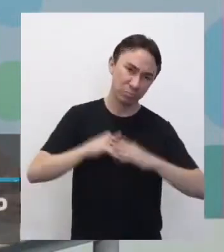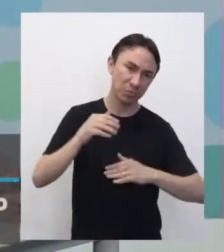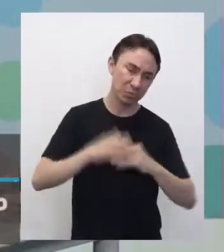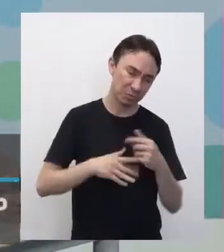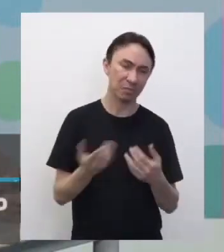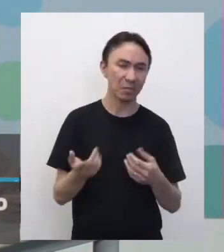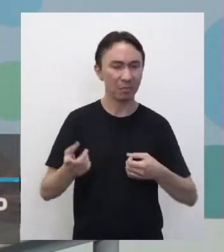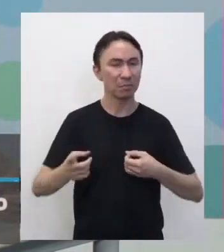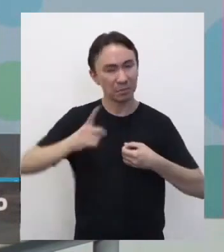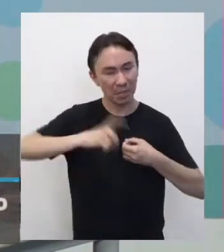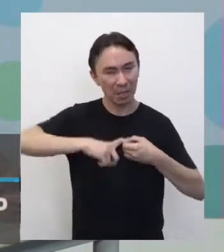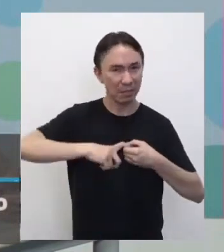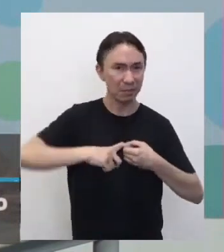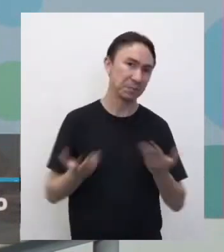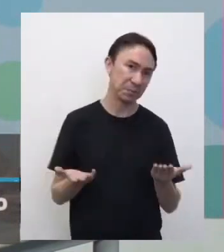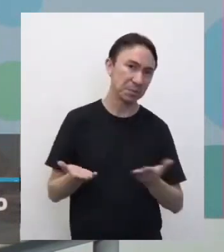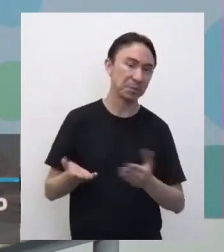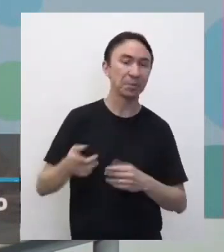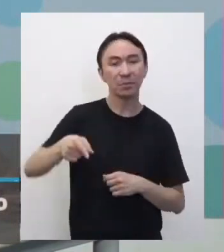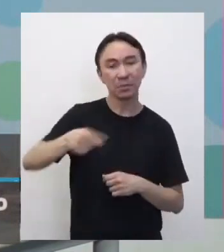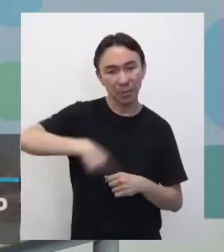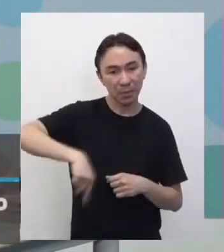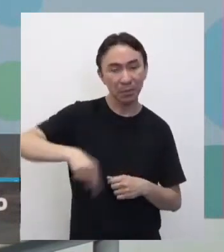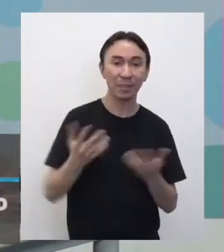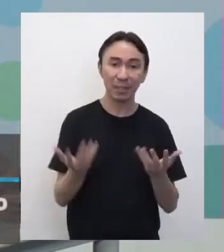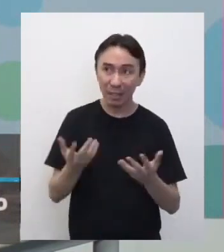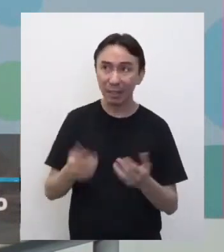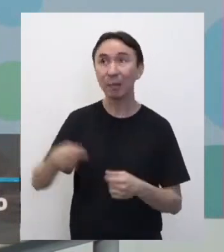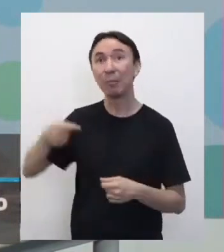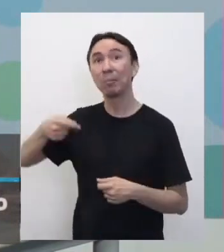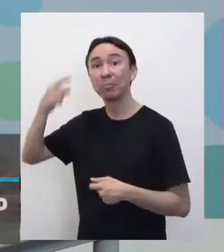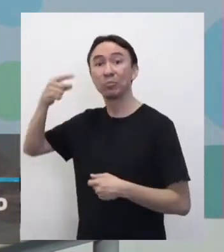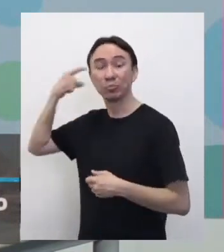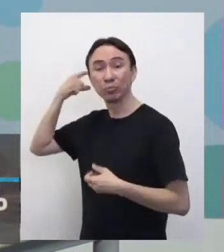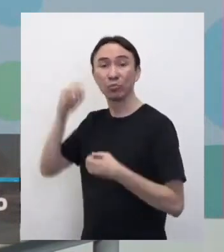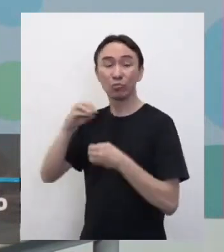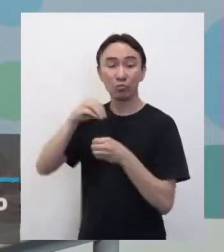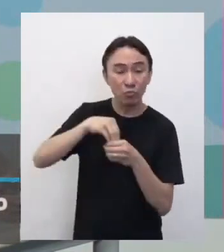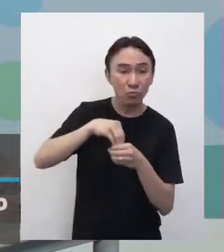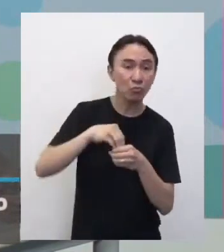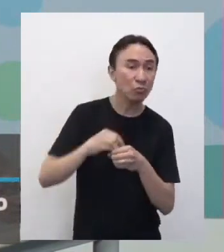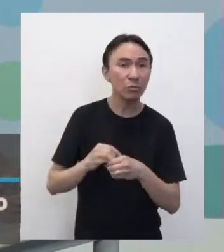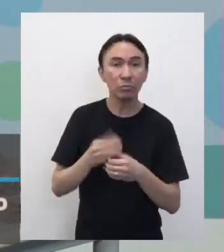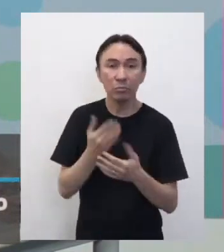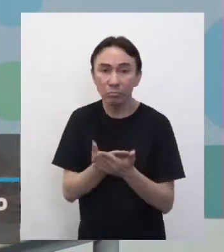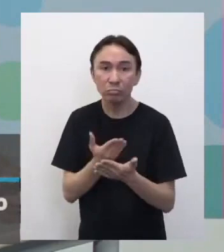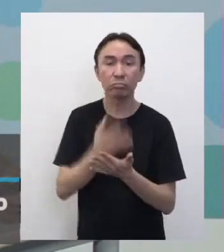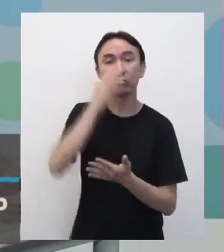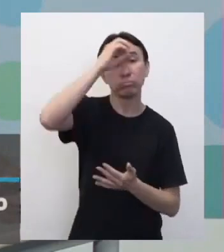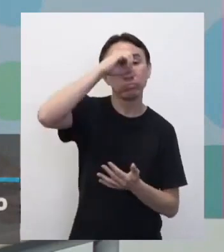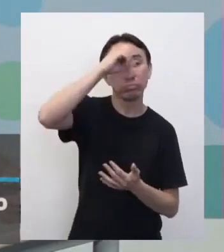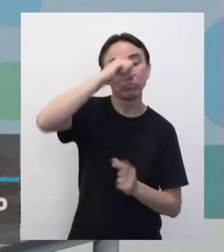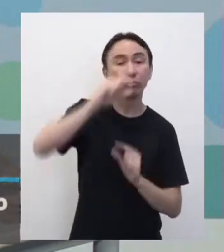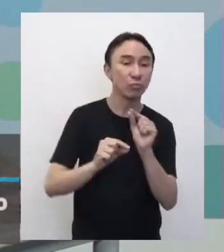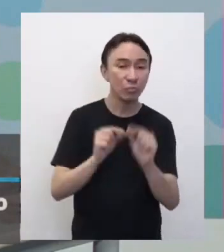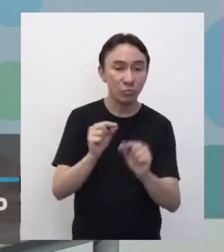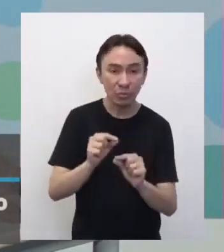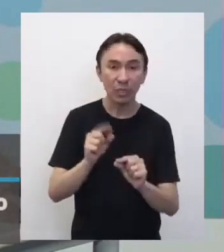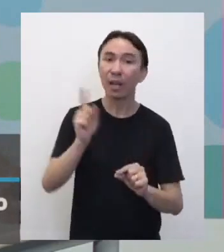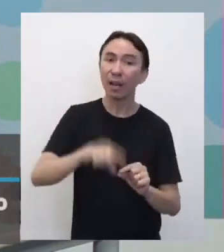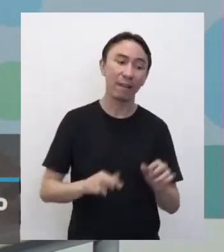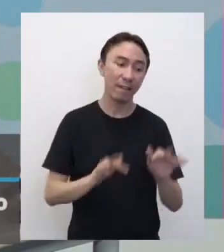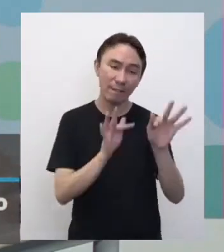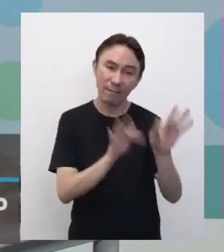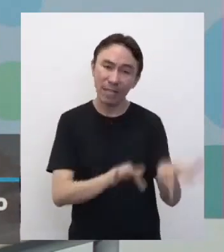a gente começar a nossa aula retomando o conteúdo de aulas anteriores das aulas passadas aí, que falaram sobre o